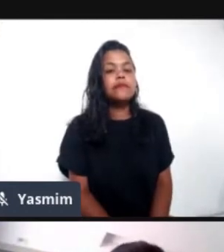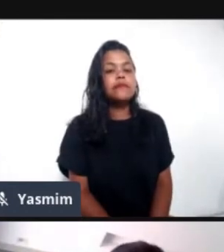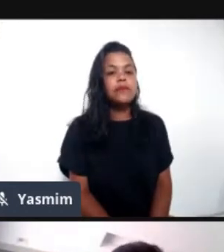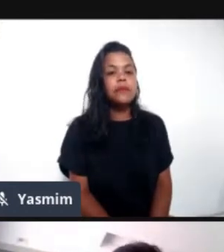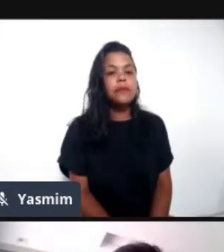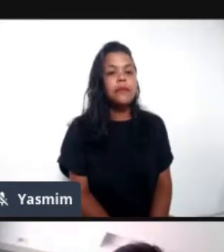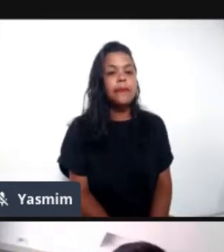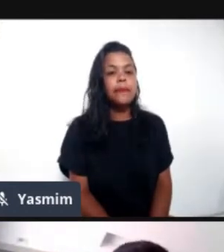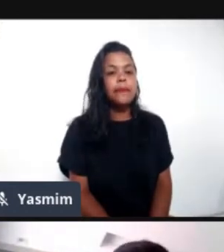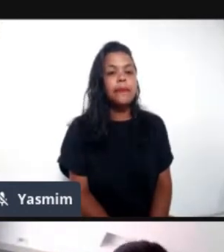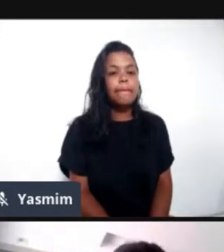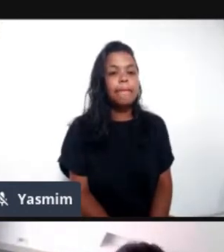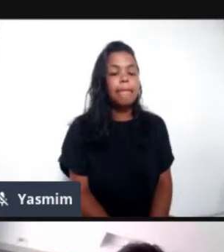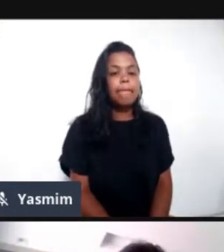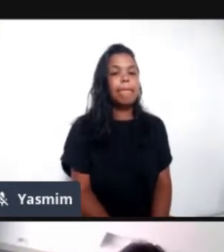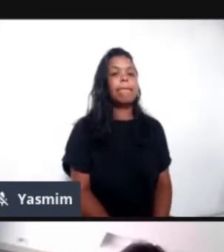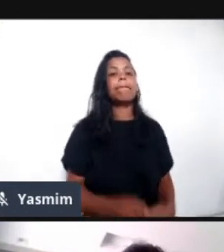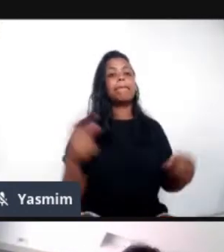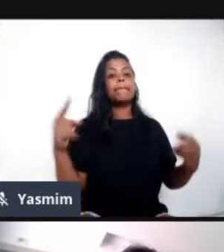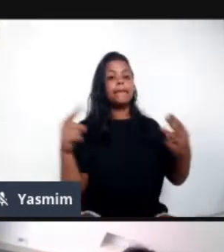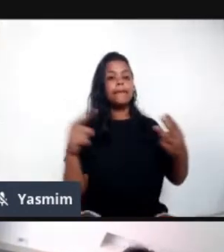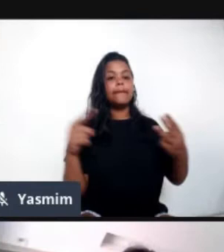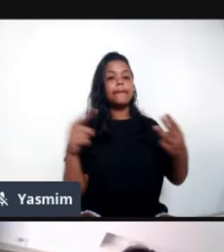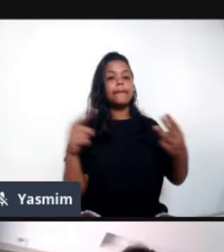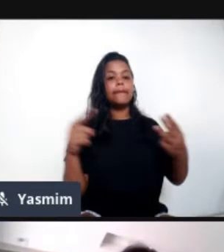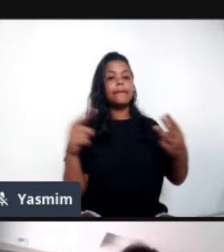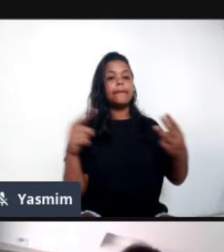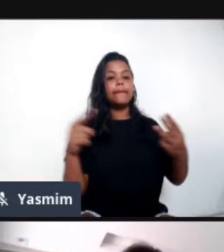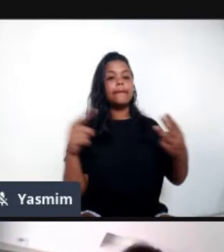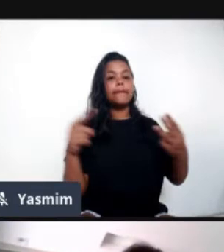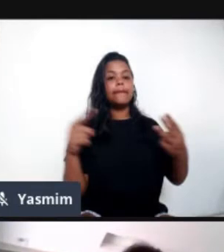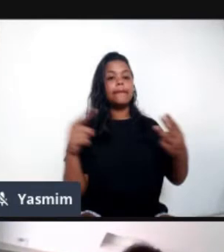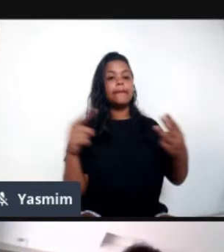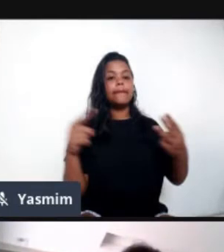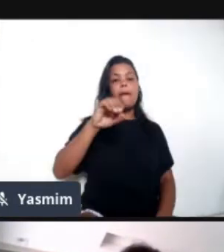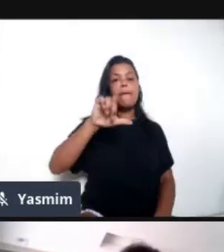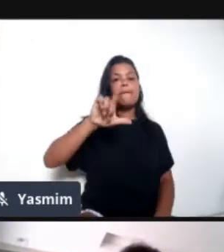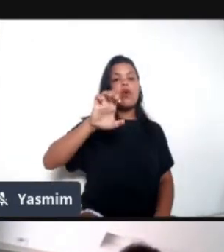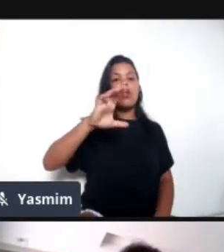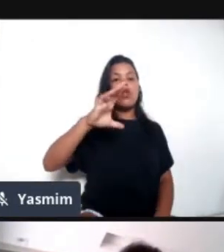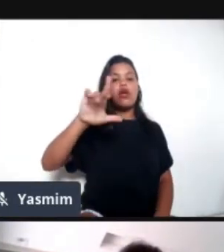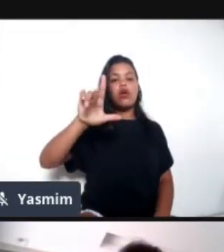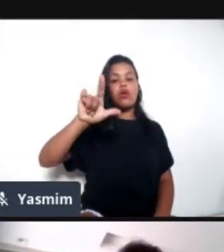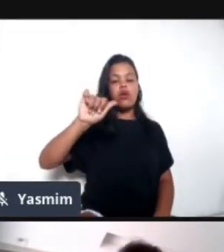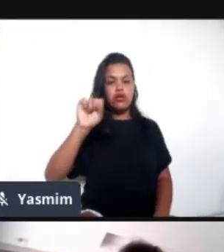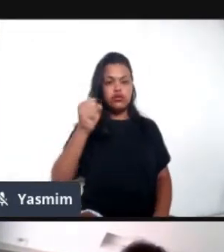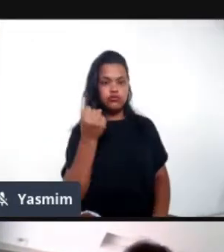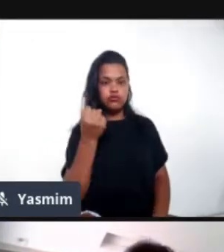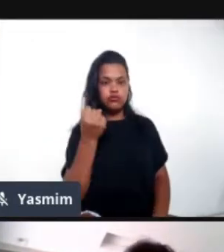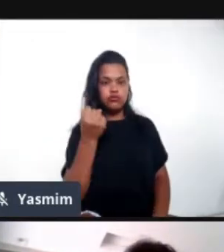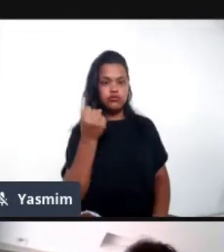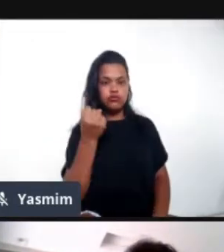Em seguida, a gente tem essas moléculas solúveis, que são moléculas que têm uma função de tentar eliminar